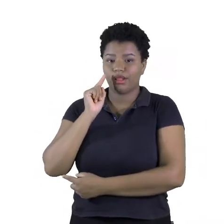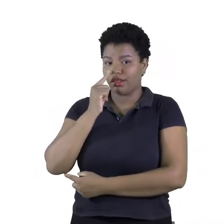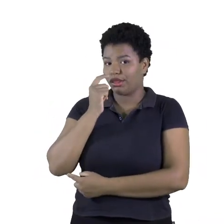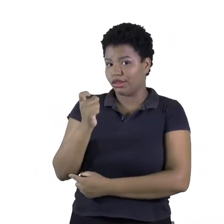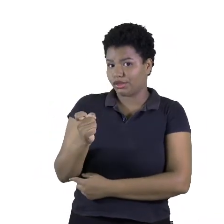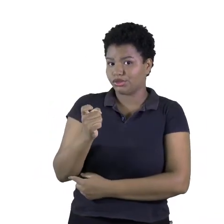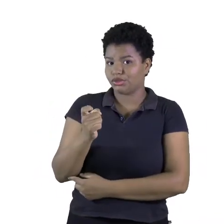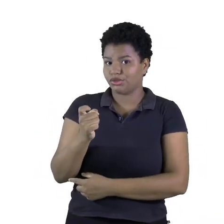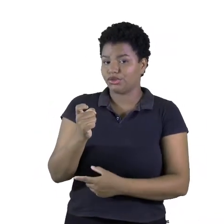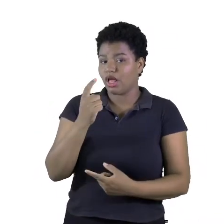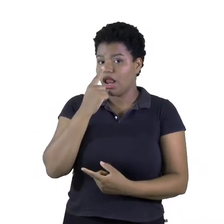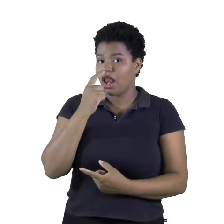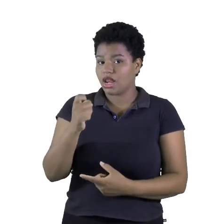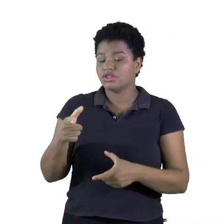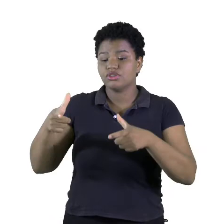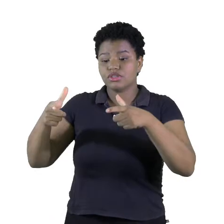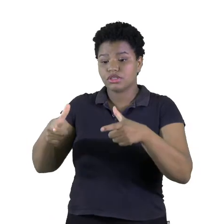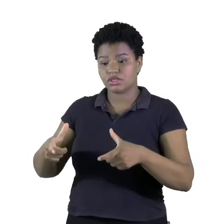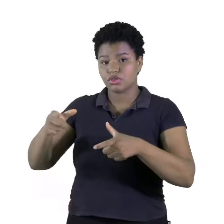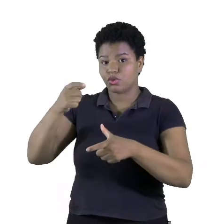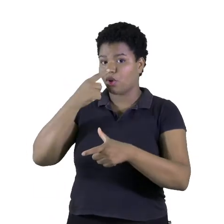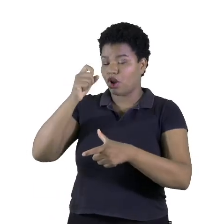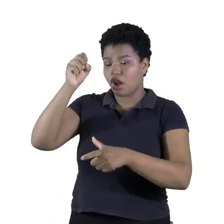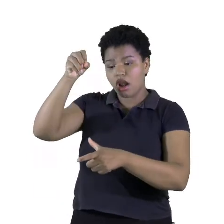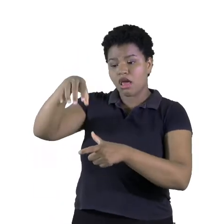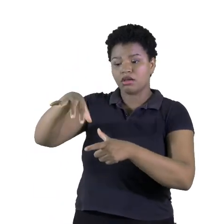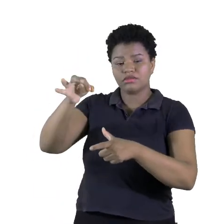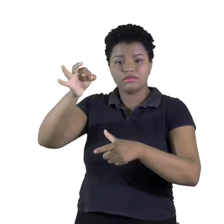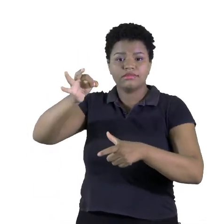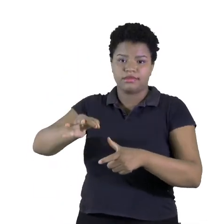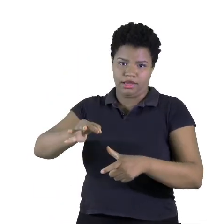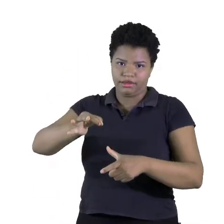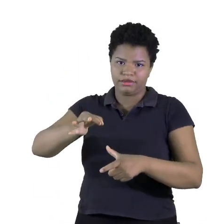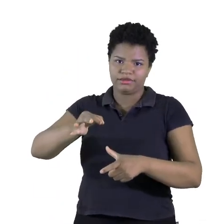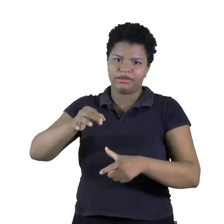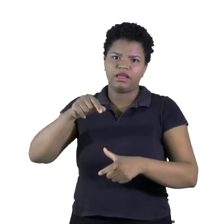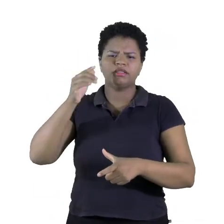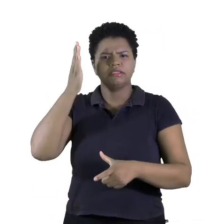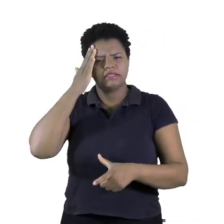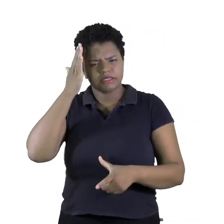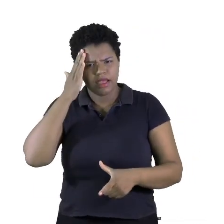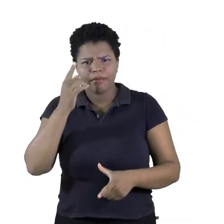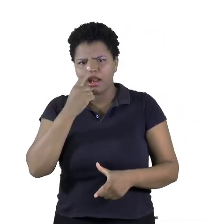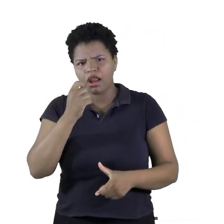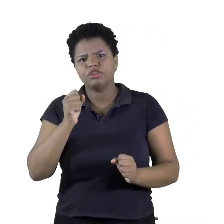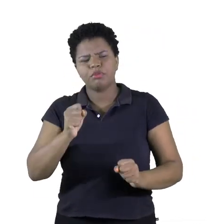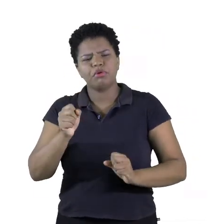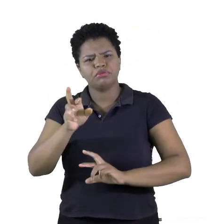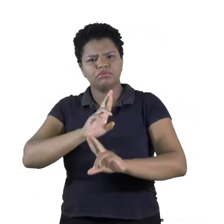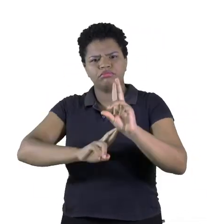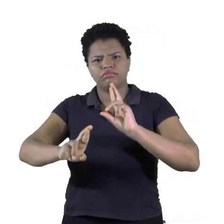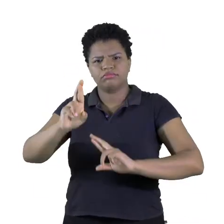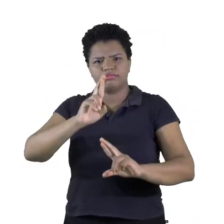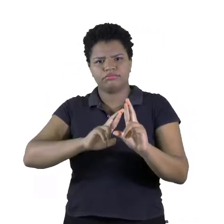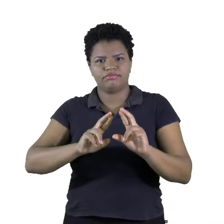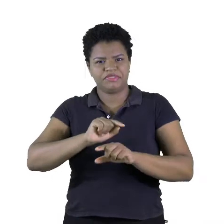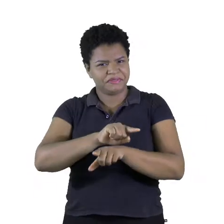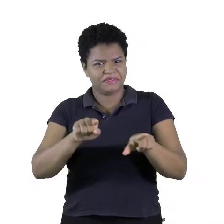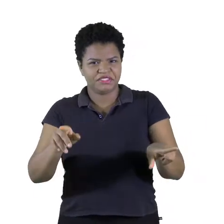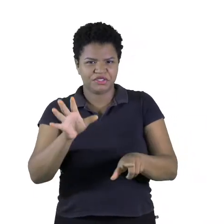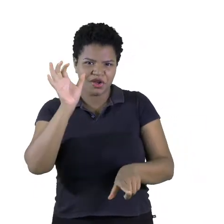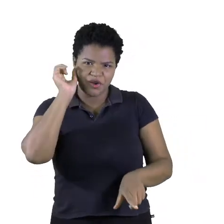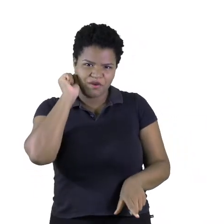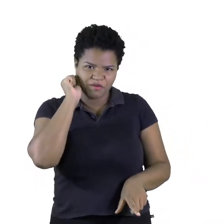é no lixo. Nós sabemos que o lixo pode ser reciclado também. Quem aí em casa já ouviu falar sobre os